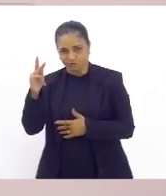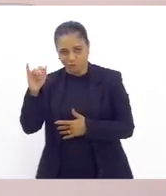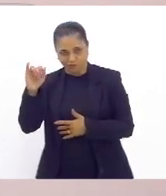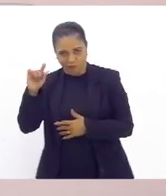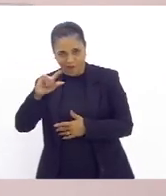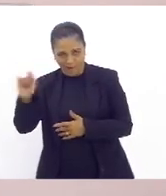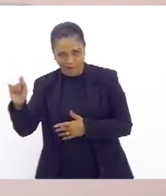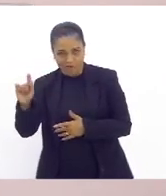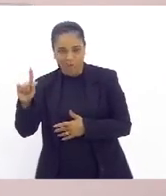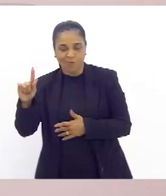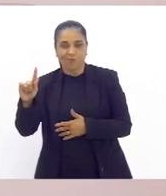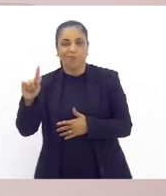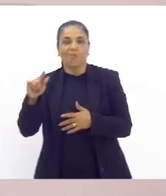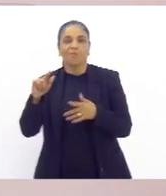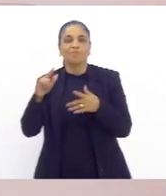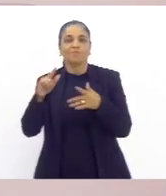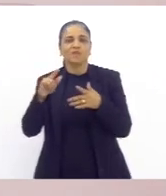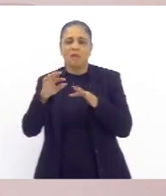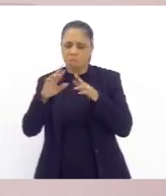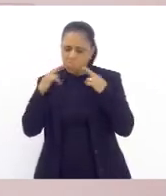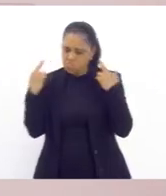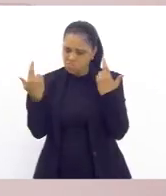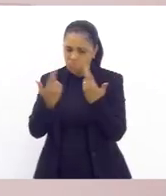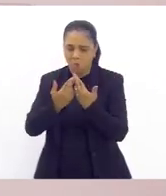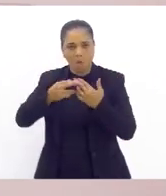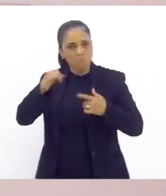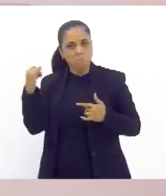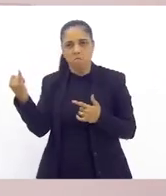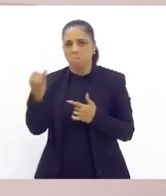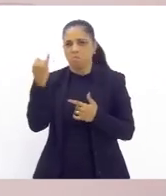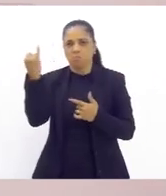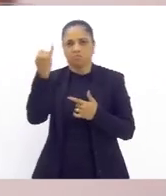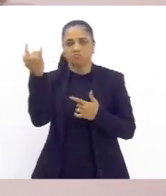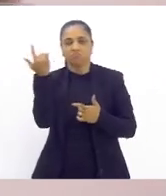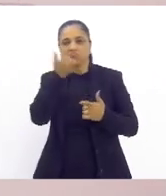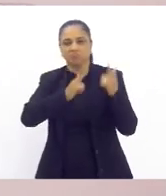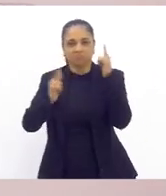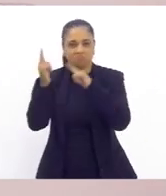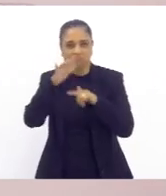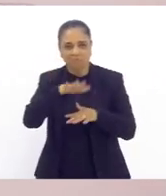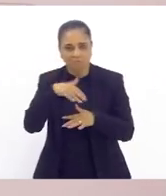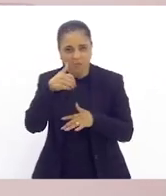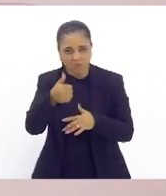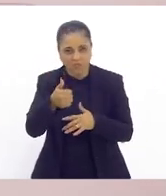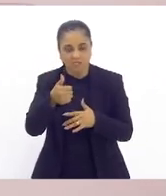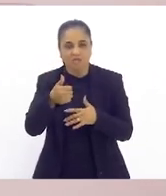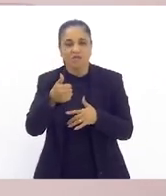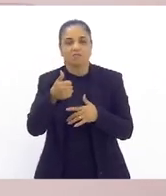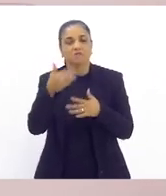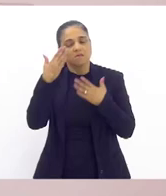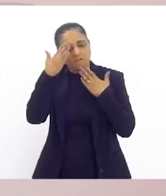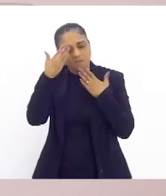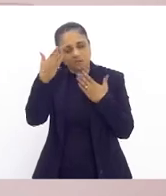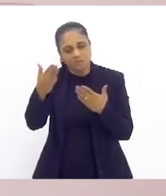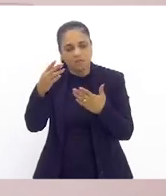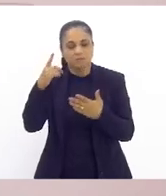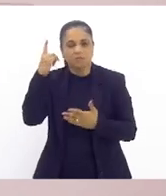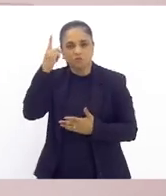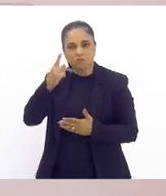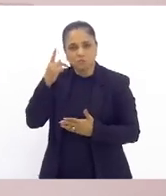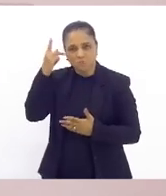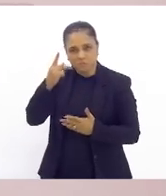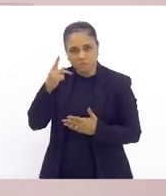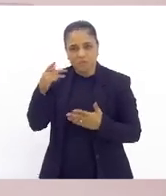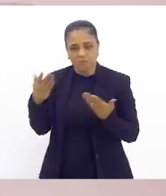essa reuniões para que a gente possa alcançar de fato as melhorias agradecer a todos os parlamentares e todos que tiveram aqui presente